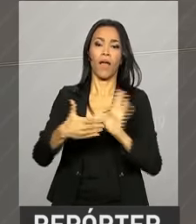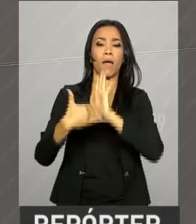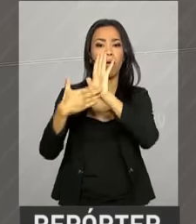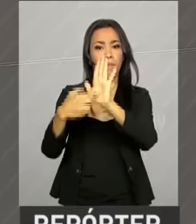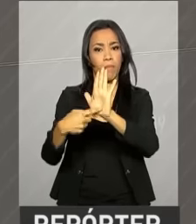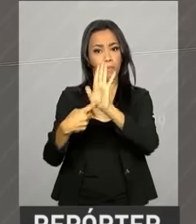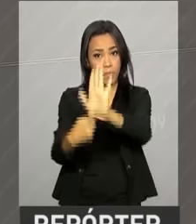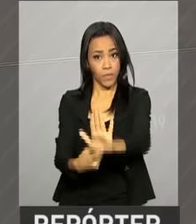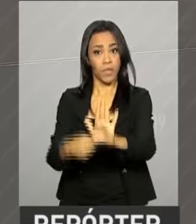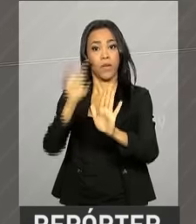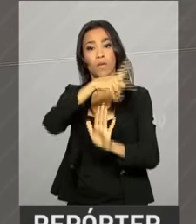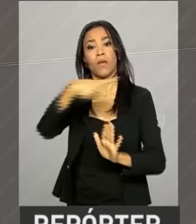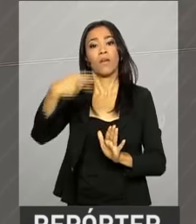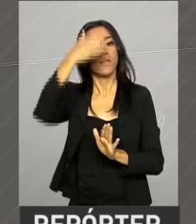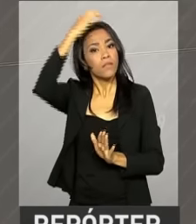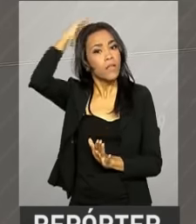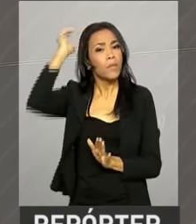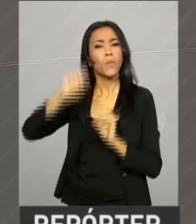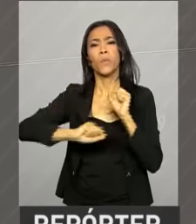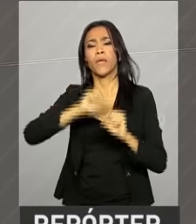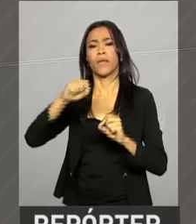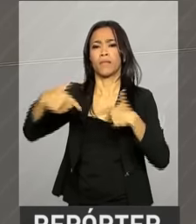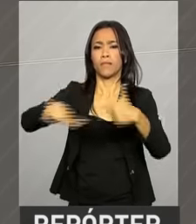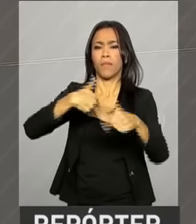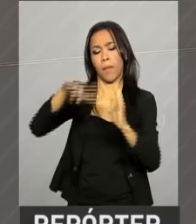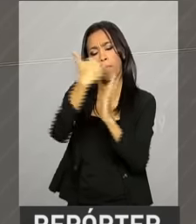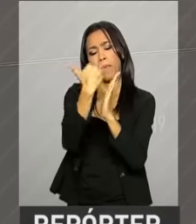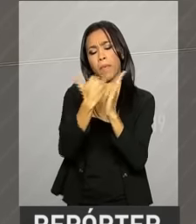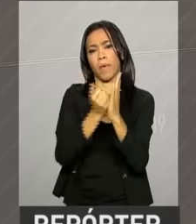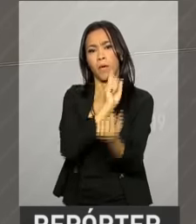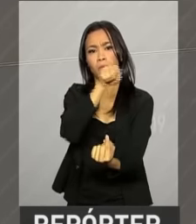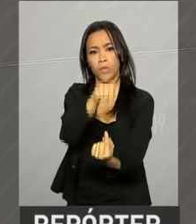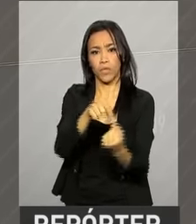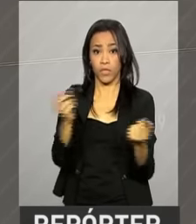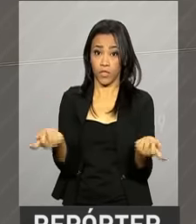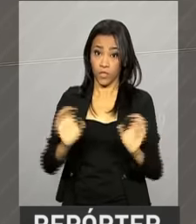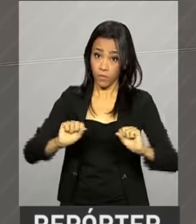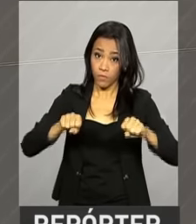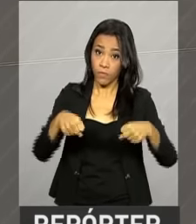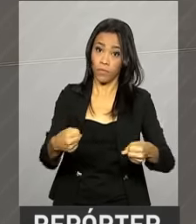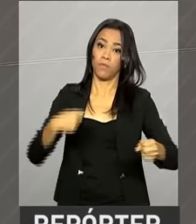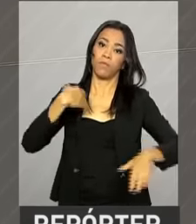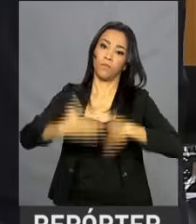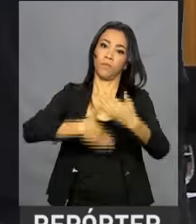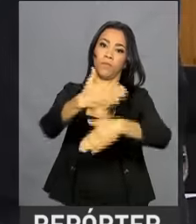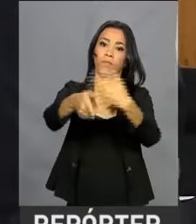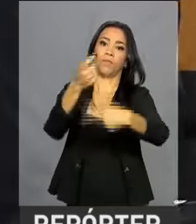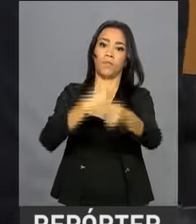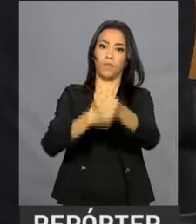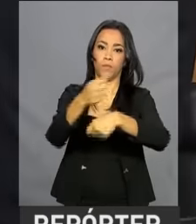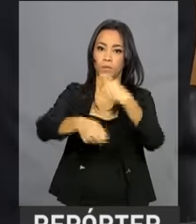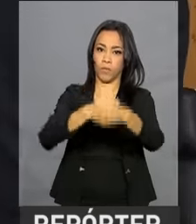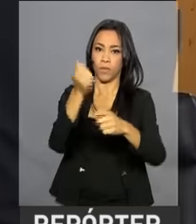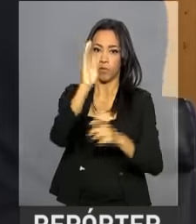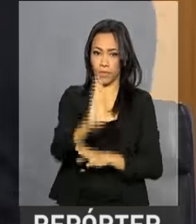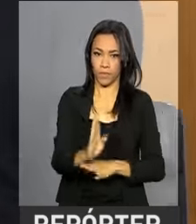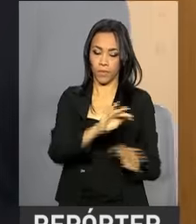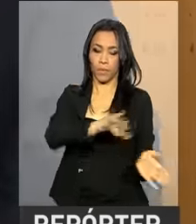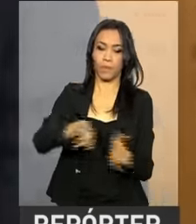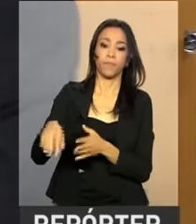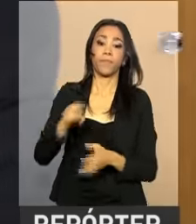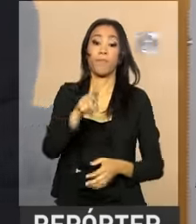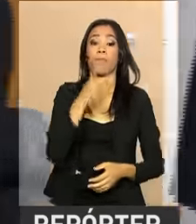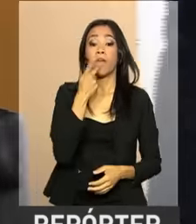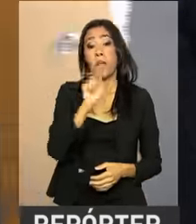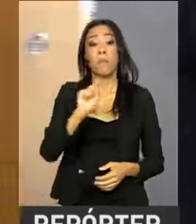em exercício, Michel Temer, ações para a retomada do crescimento econômico do país. Foi a primeira